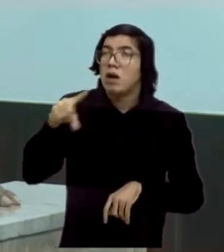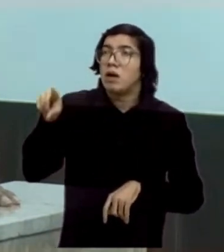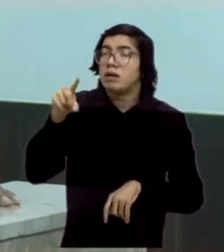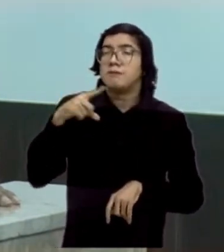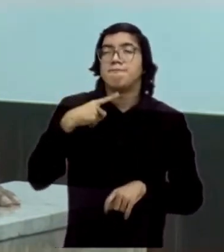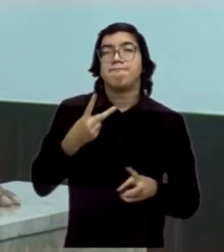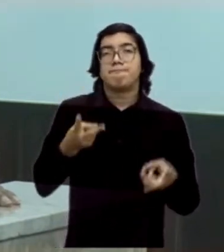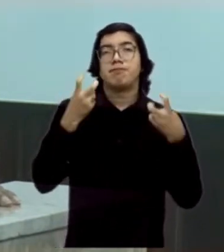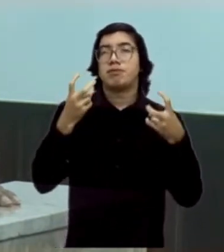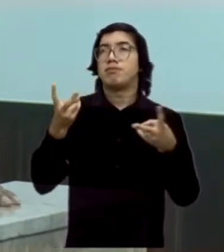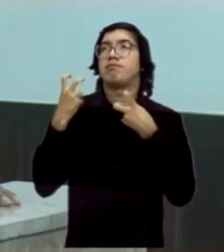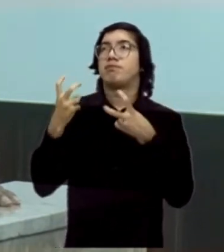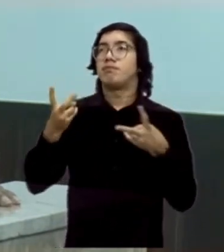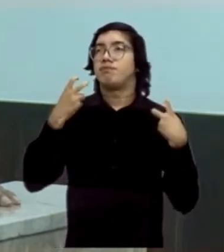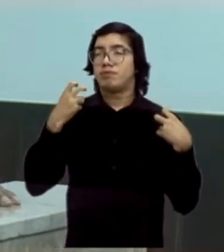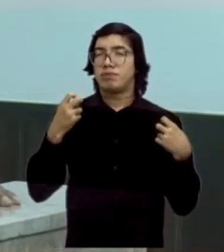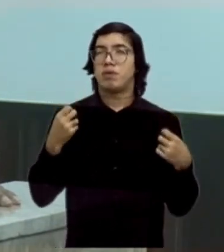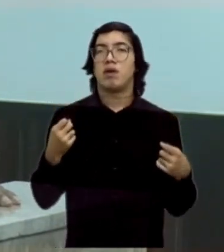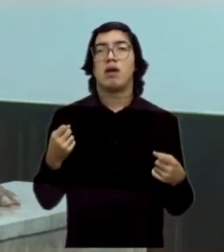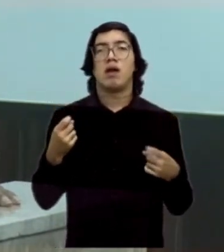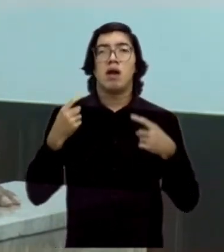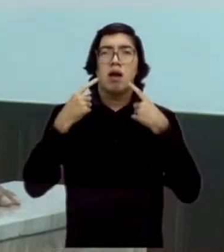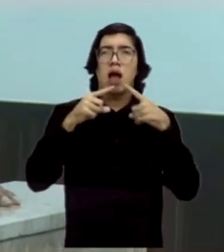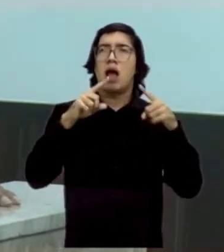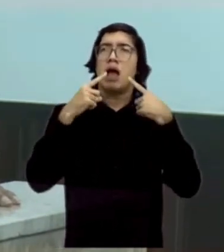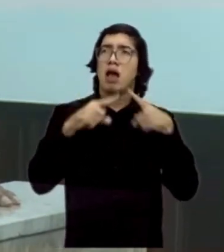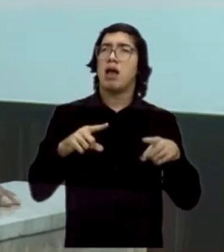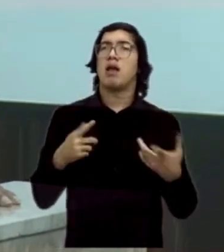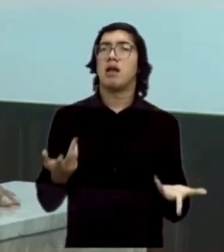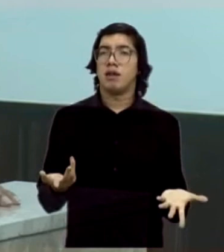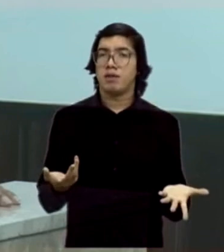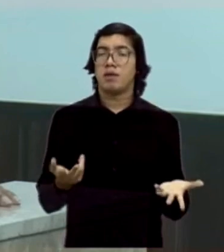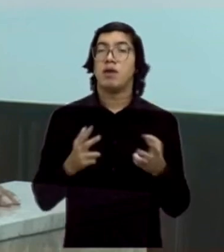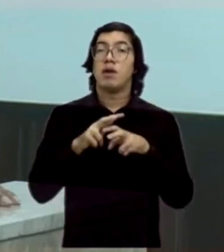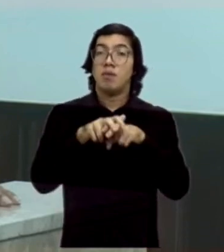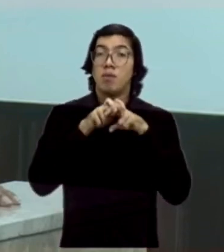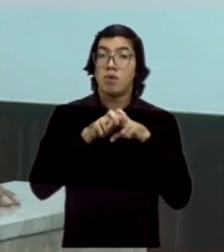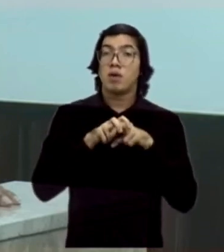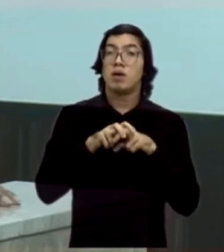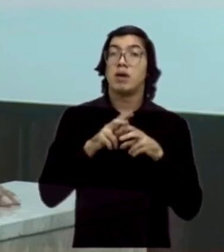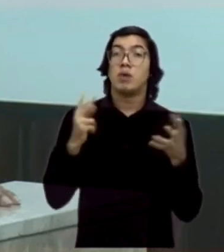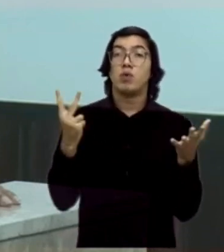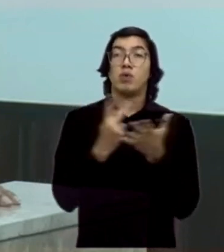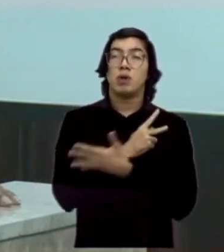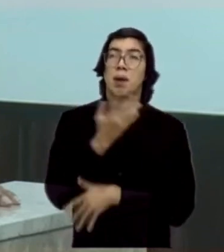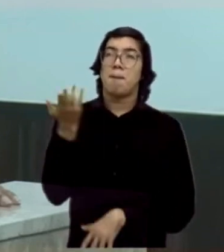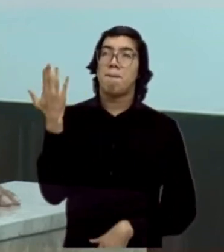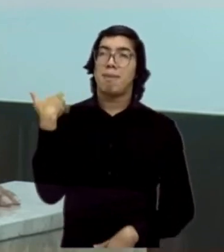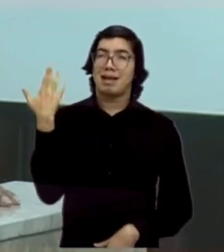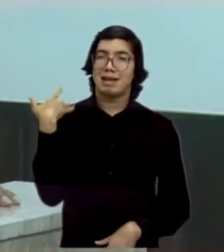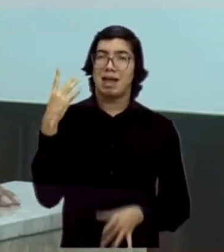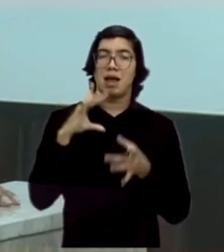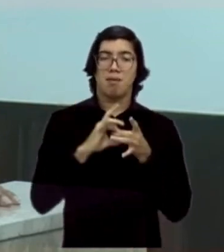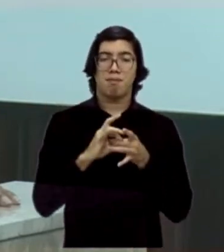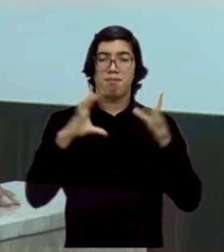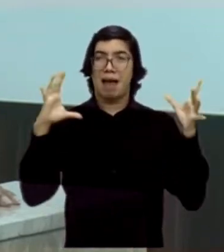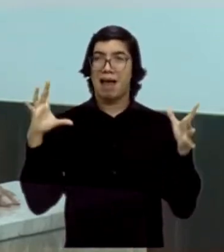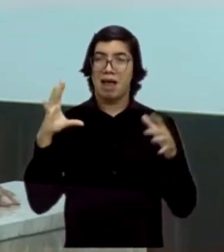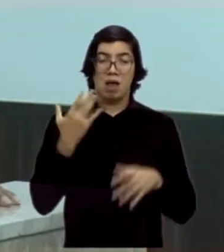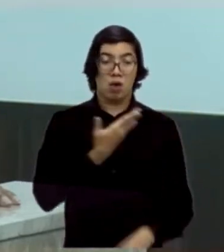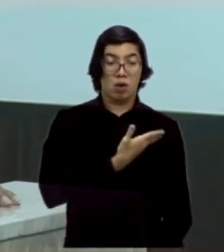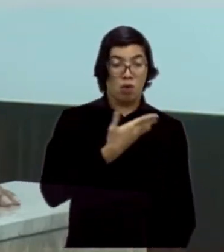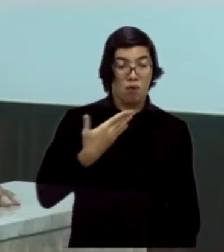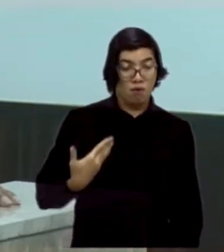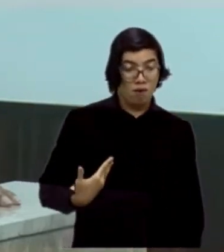antecipado devido a essa discórdia que houve entre o governo estadual e municipal,